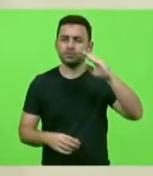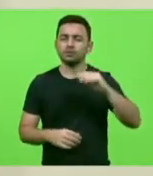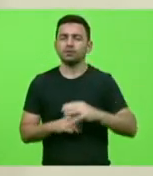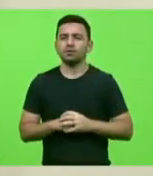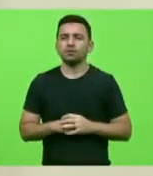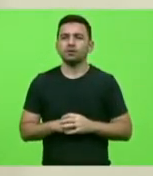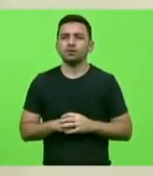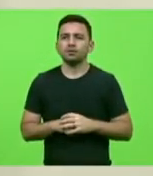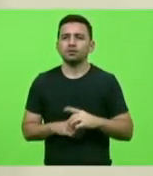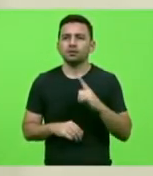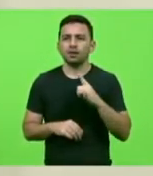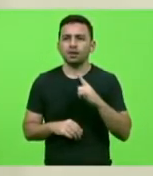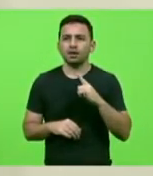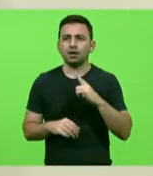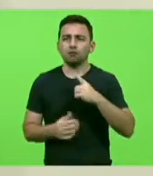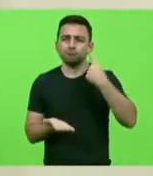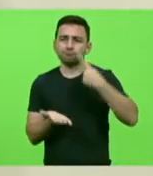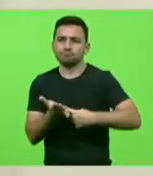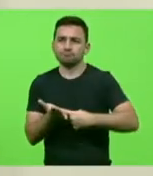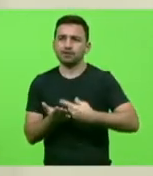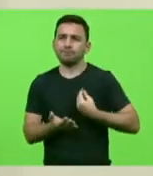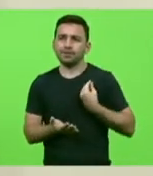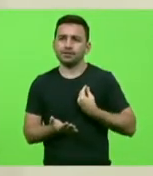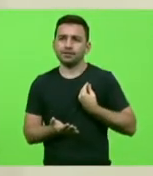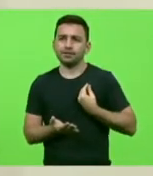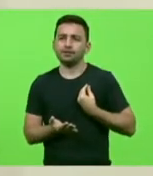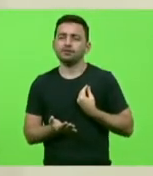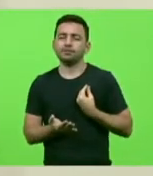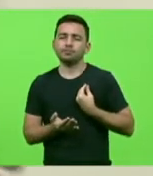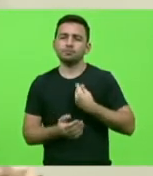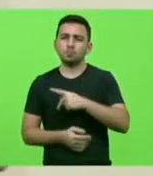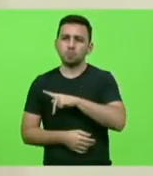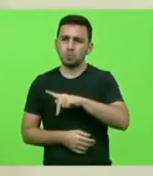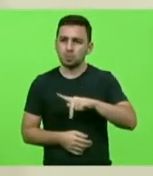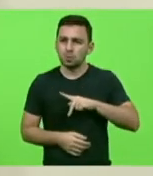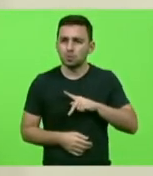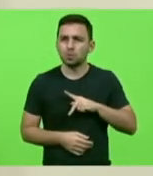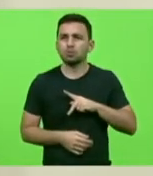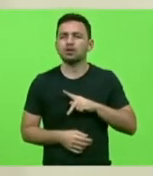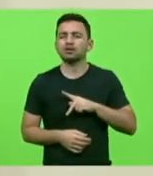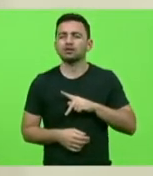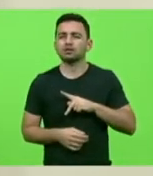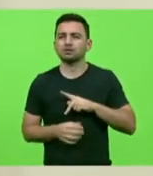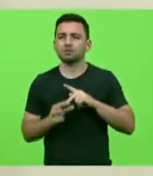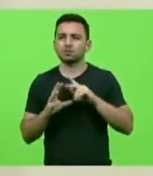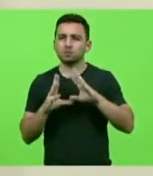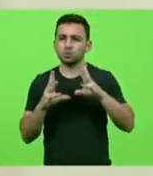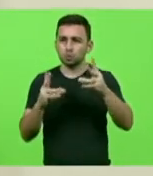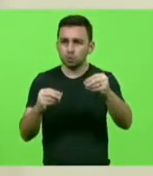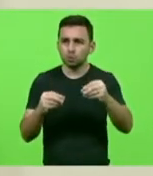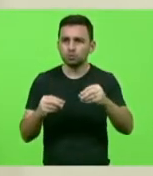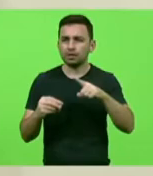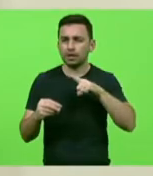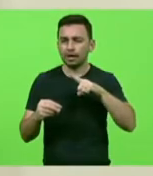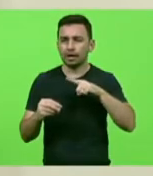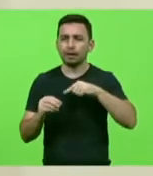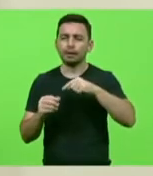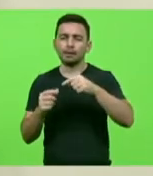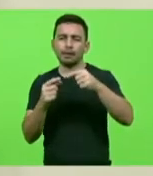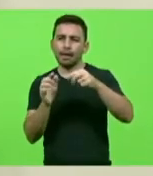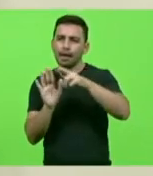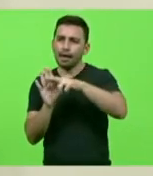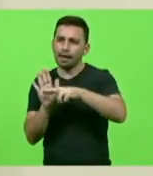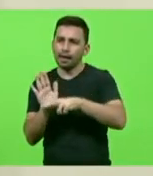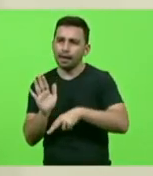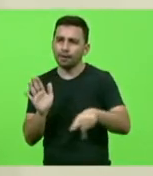o compromisso na vida pública dos princípios do escotismo. Aqui tivemos com